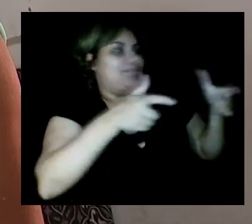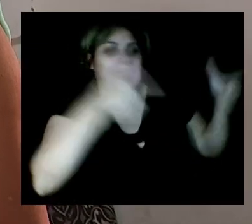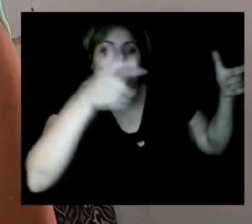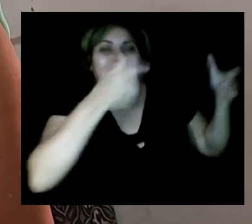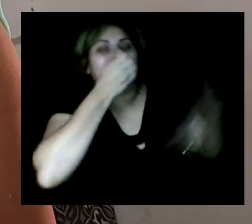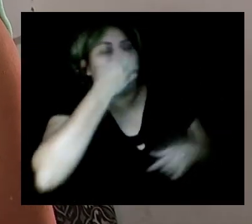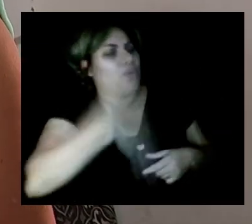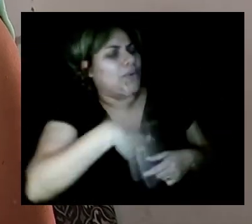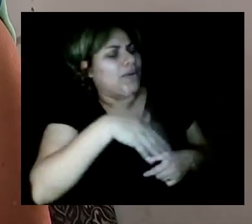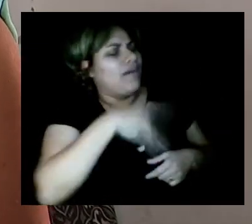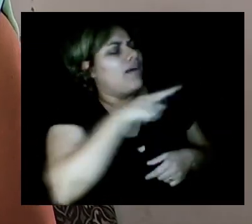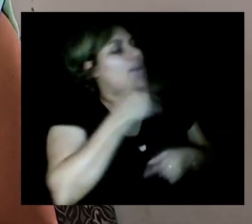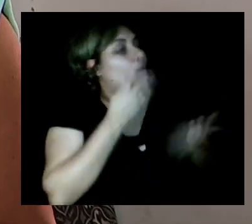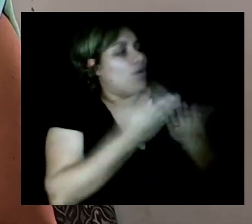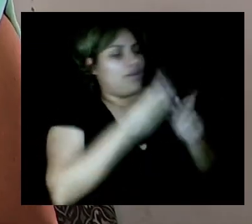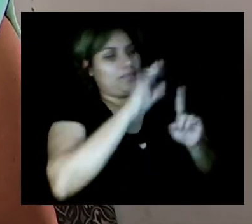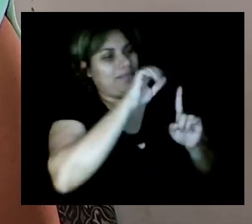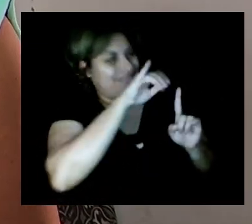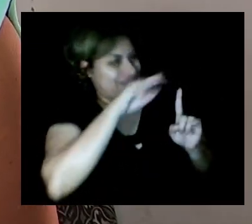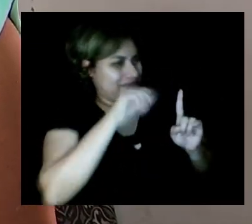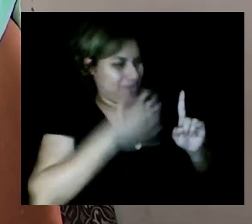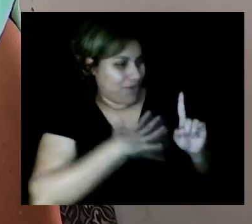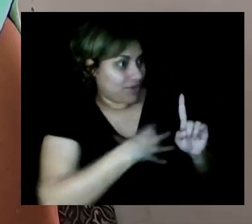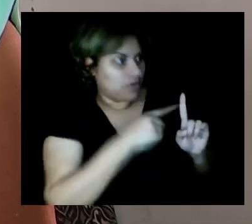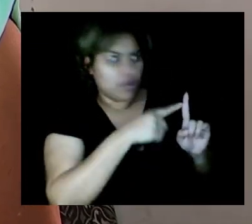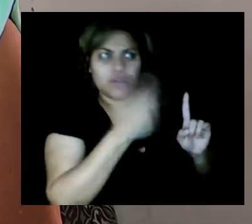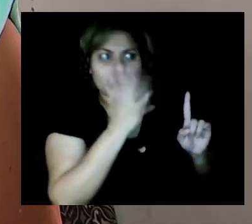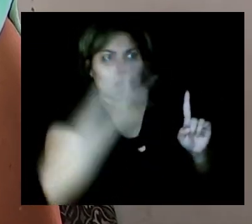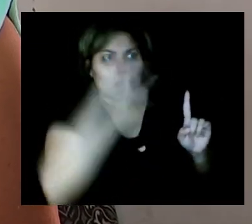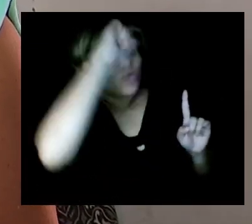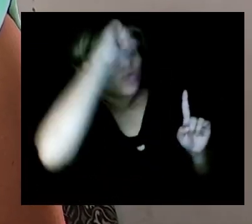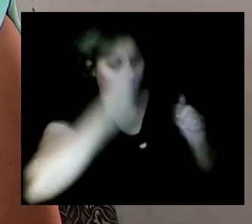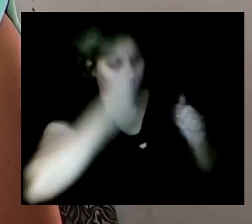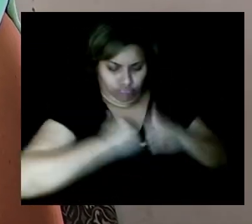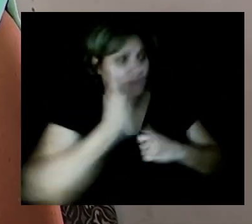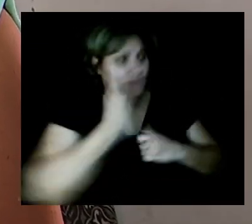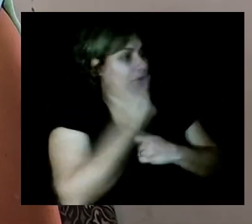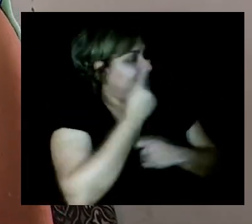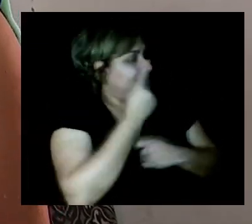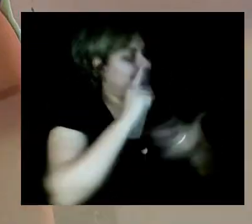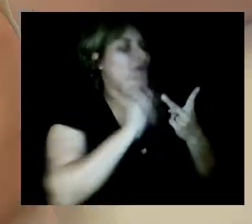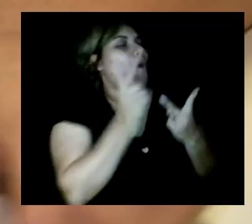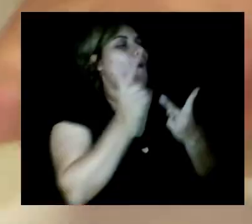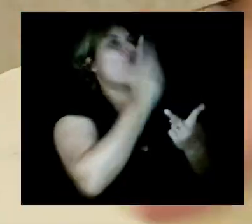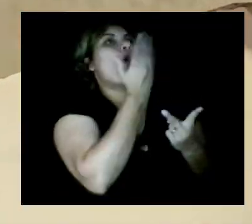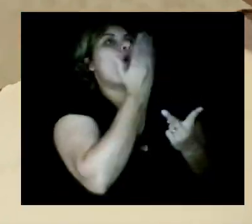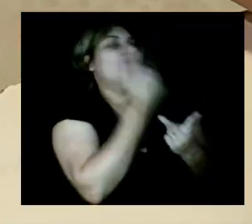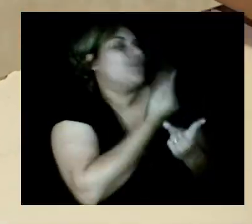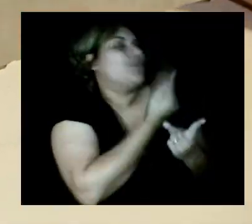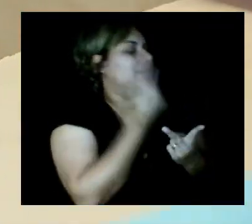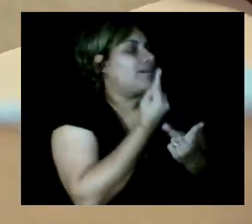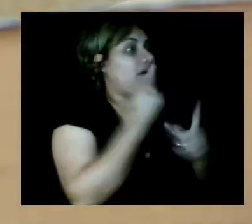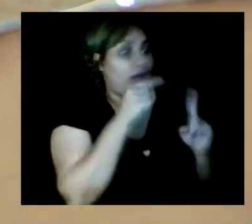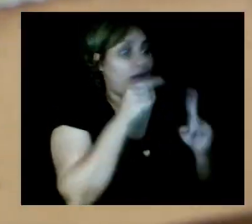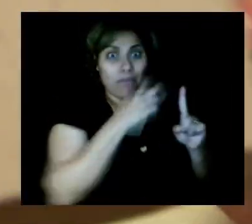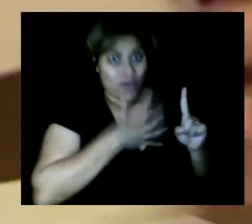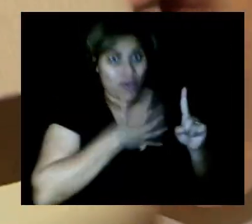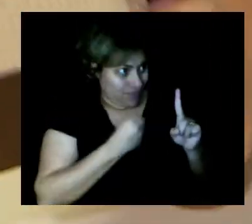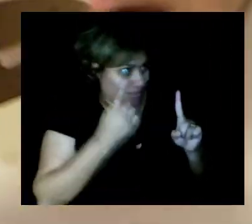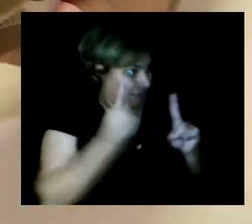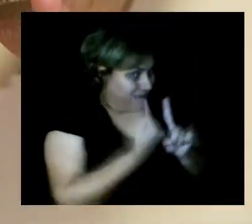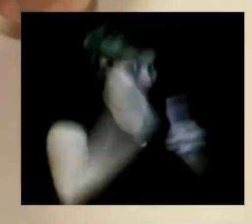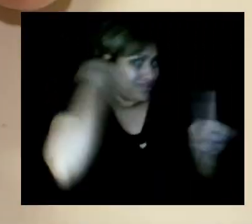aprendeu a tomar banho sozinho, ele consegue comer sozinho. O Benjamin, ele não conseguia ficar sentado na